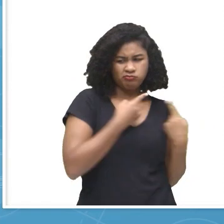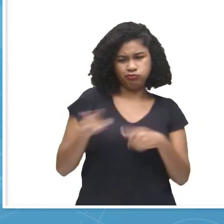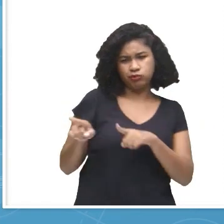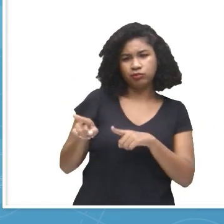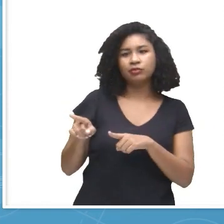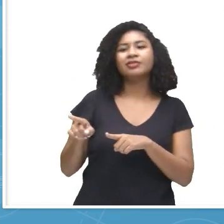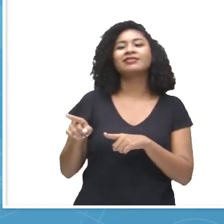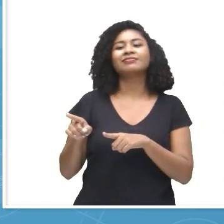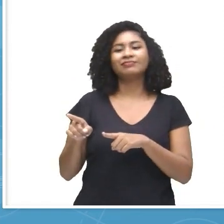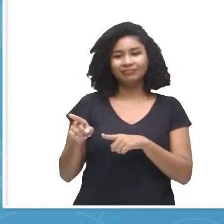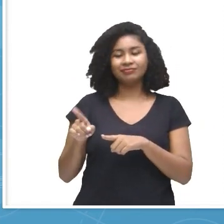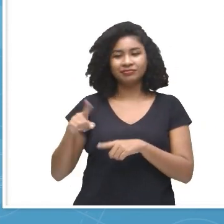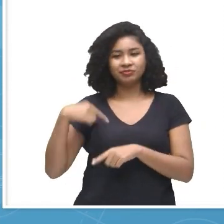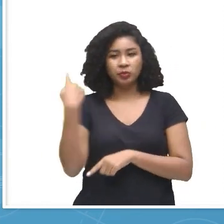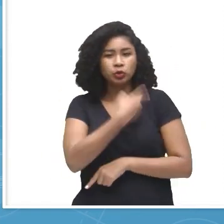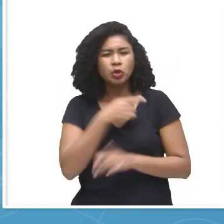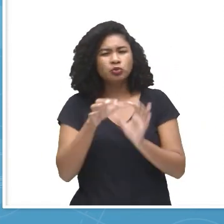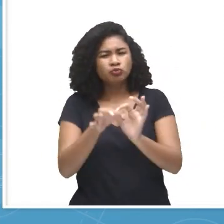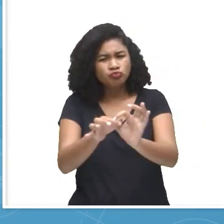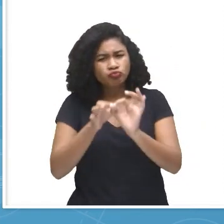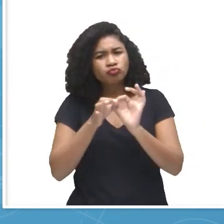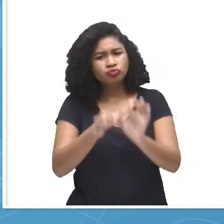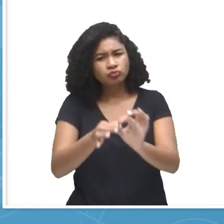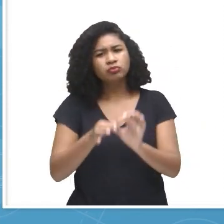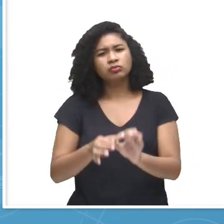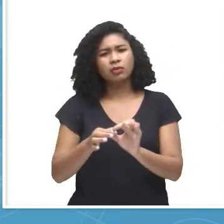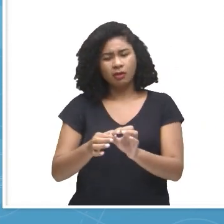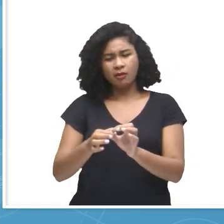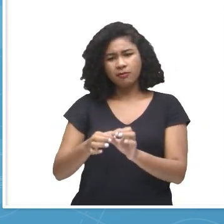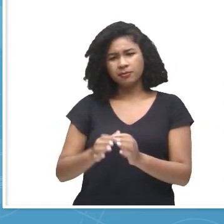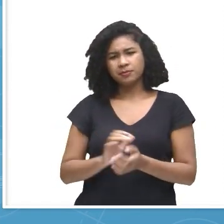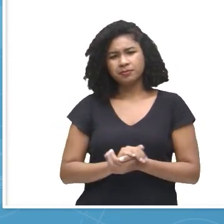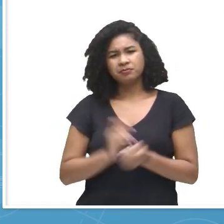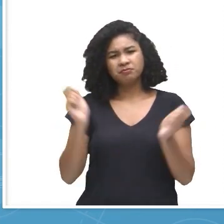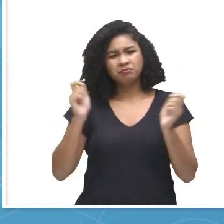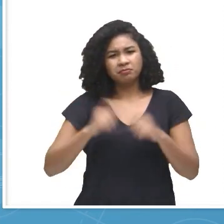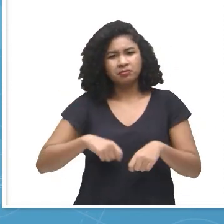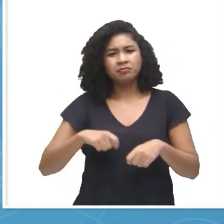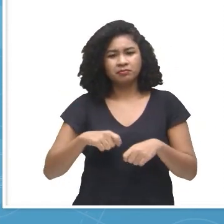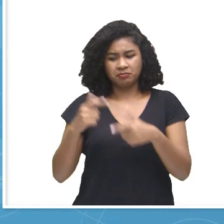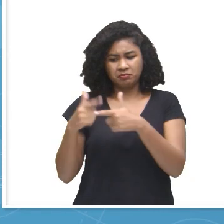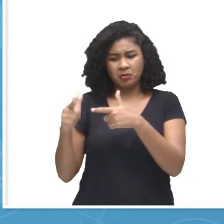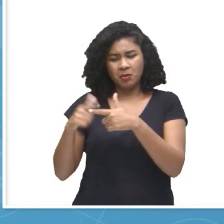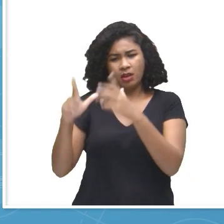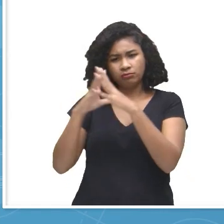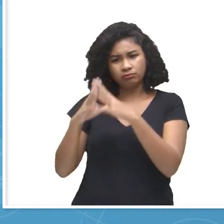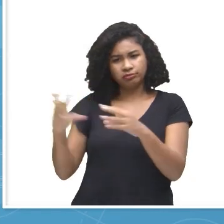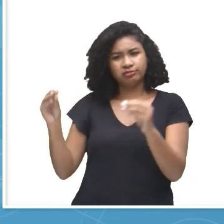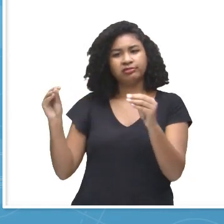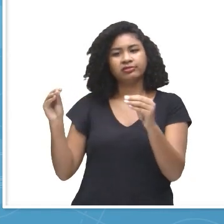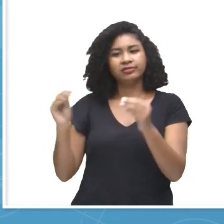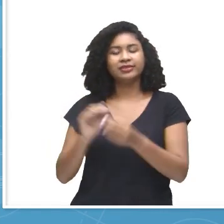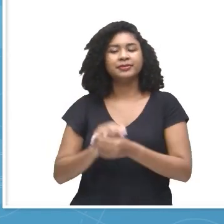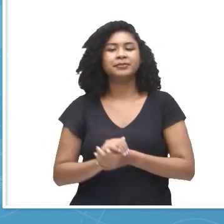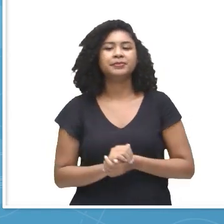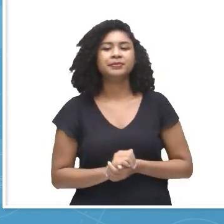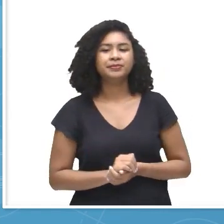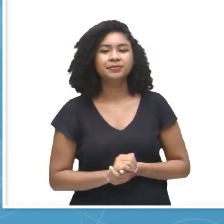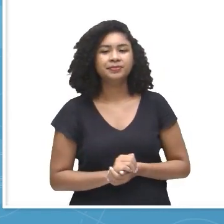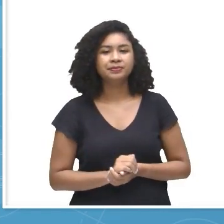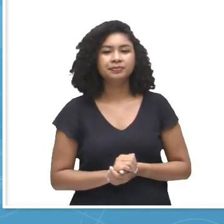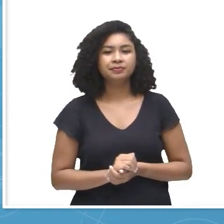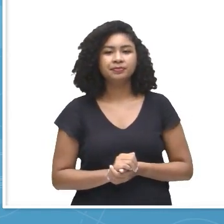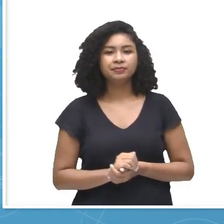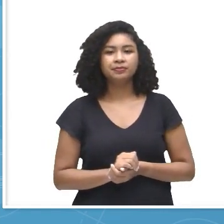forças, todo mundo junto, né, para a gente poder sanar esse problema. Então, olha só,